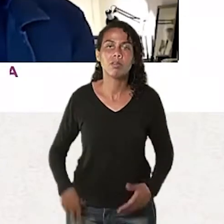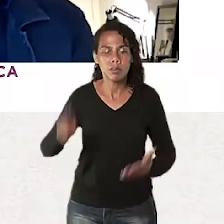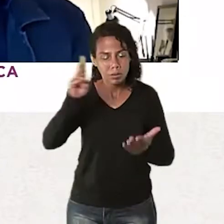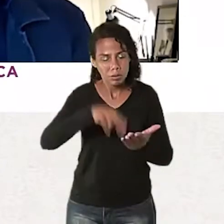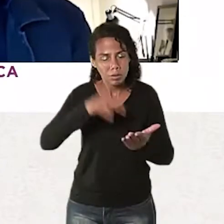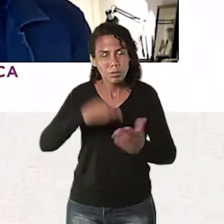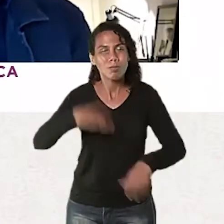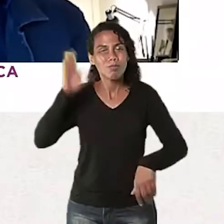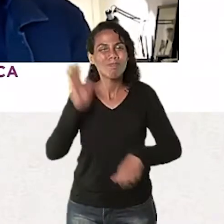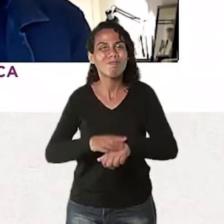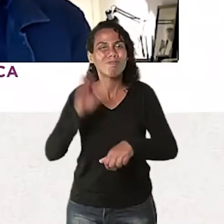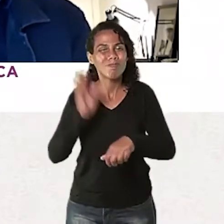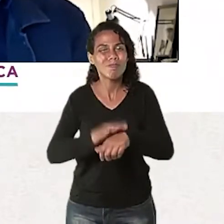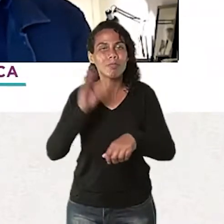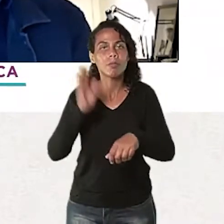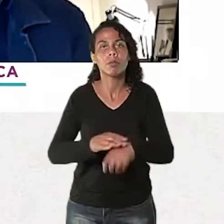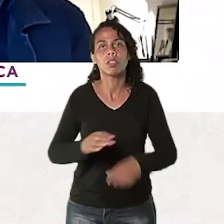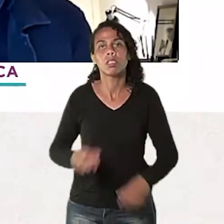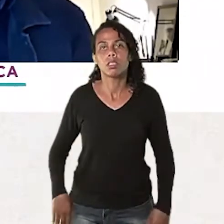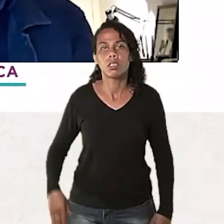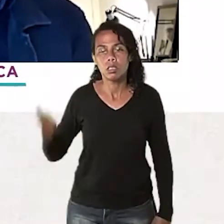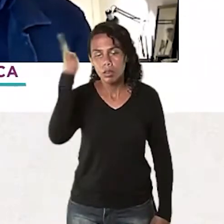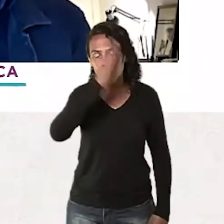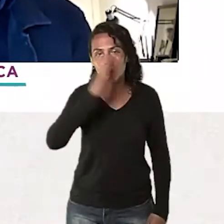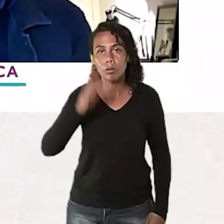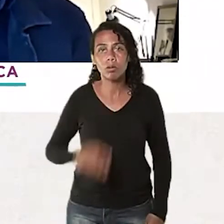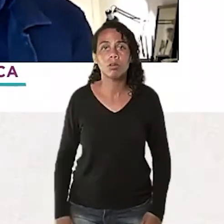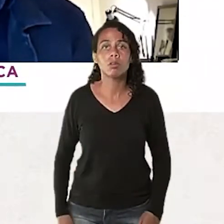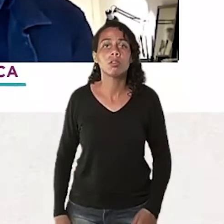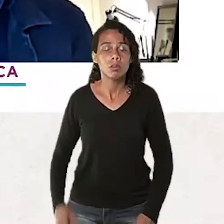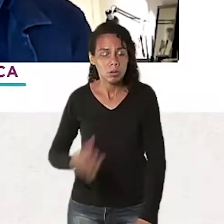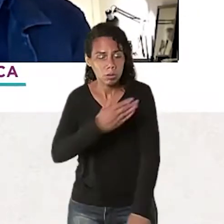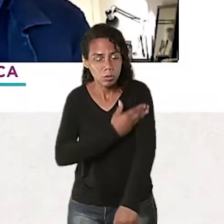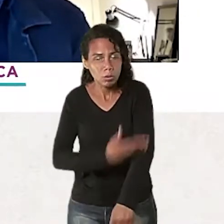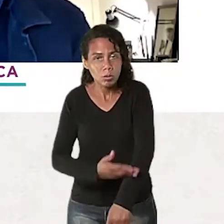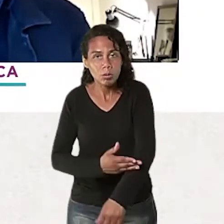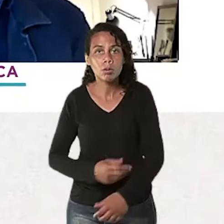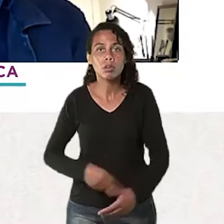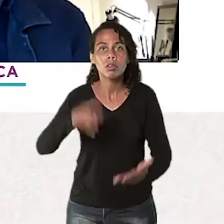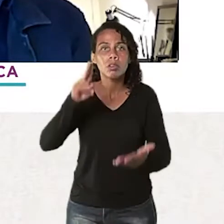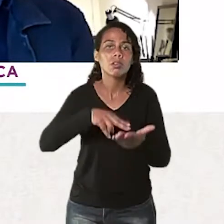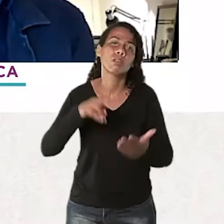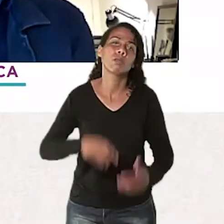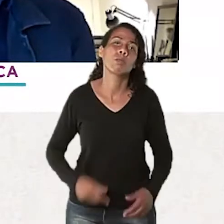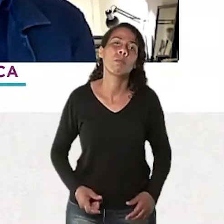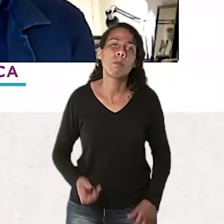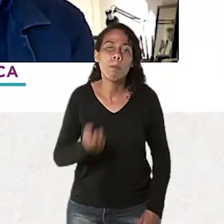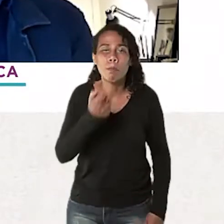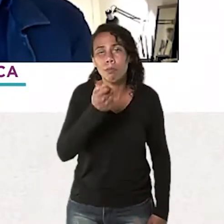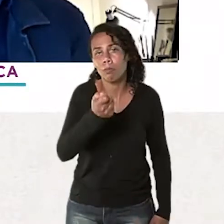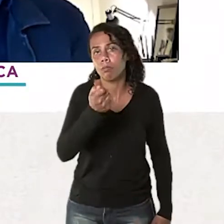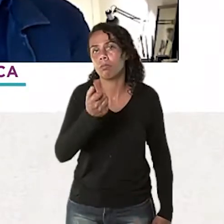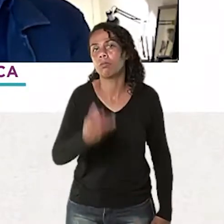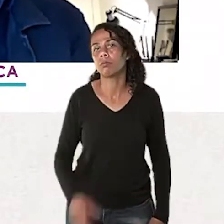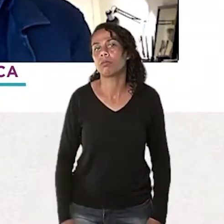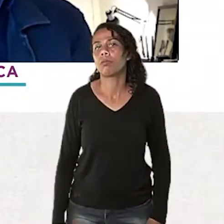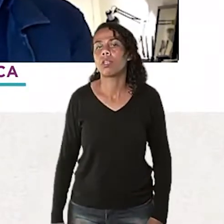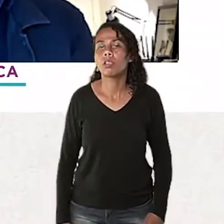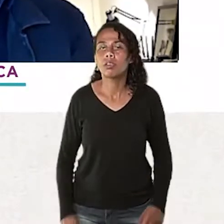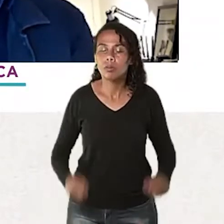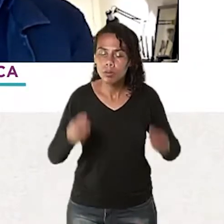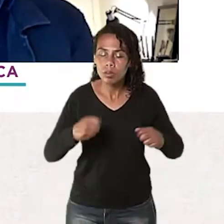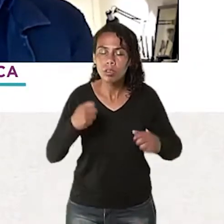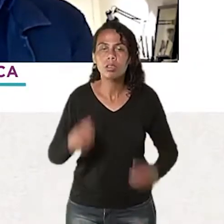ele desenvolve isso e eu acho super divertido. Discordo completamente, mas eu tenho saudades também de uma época em que a gente podia